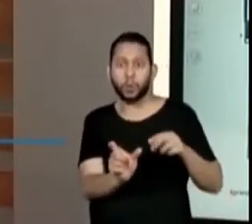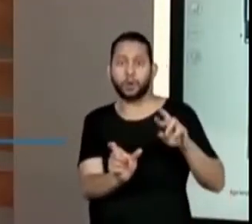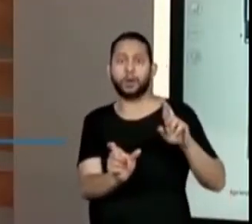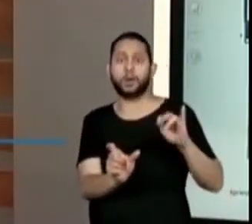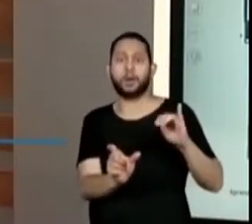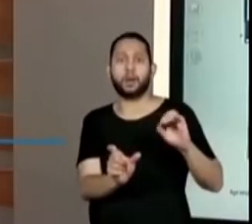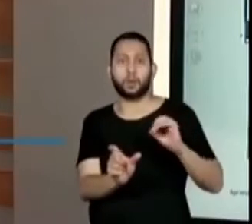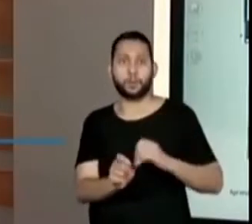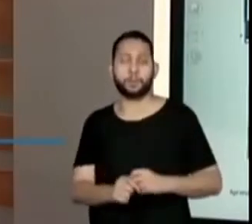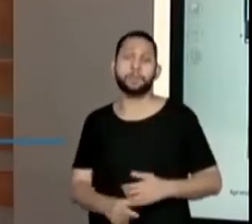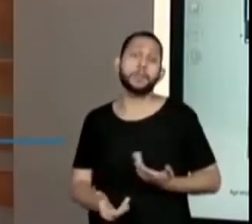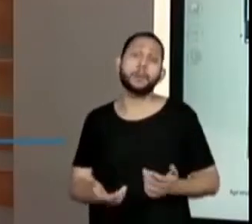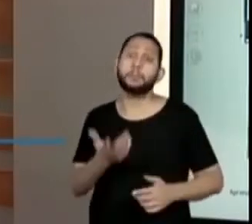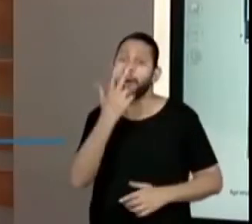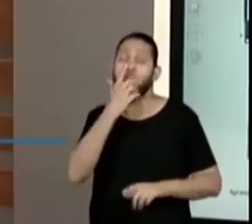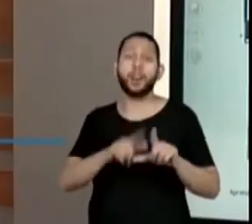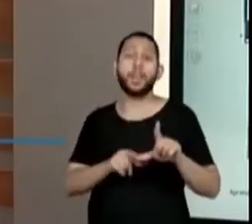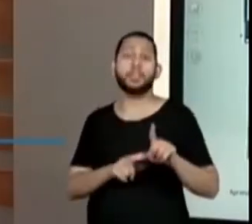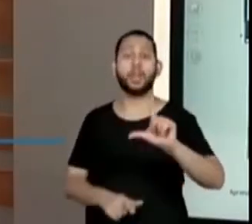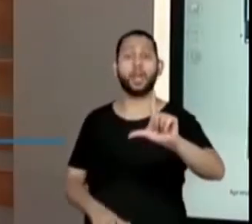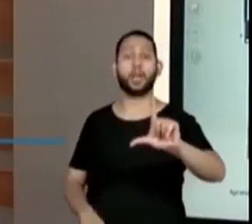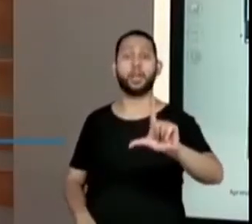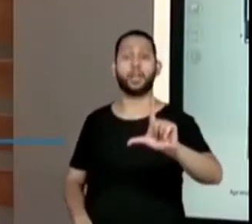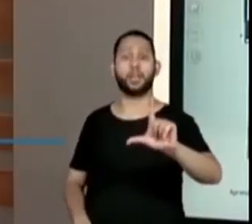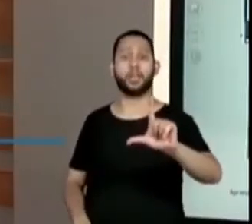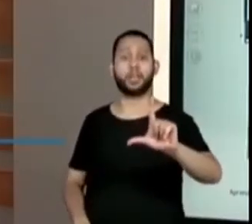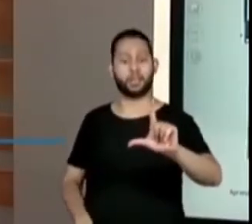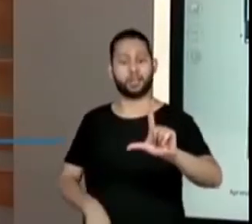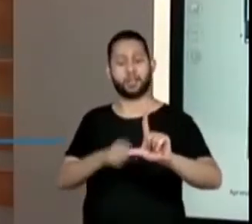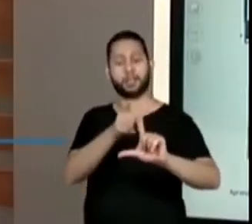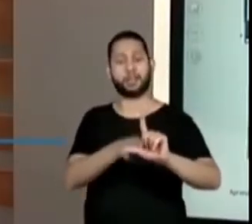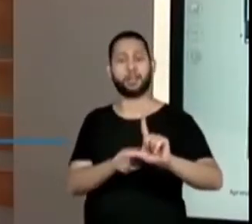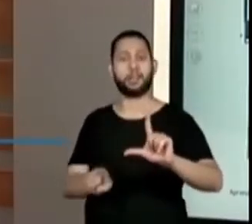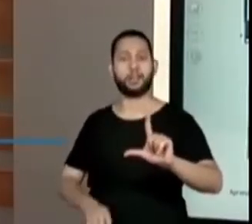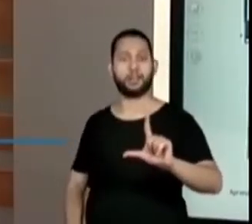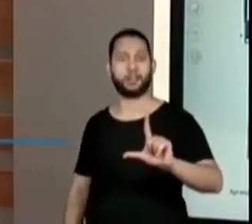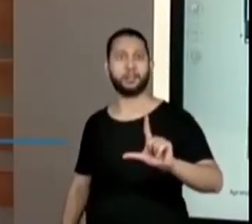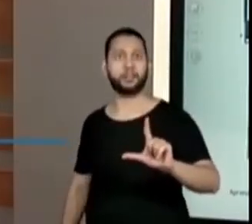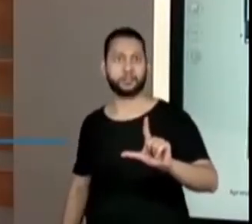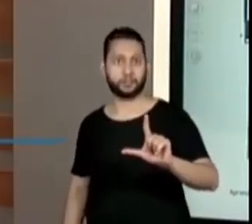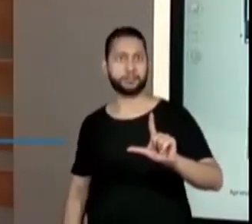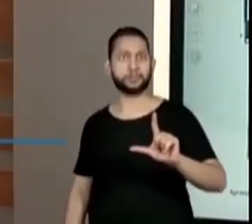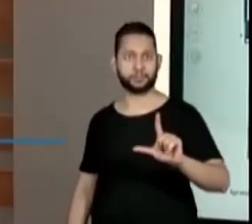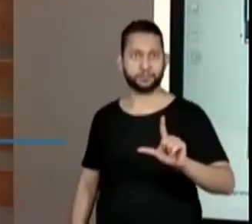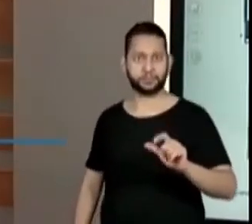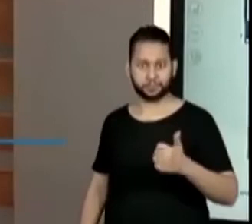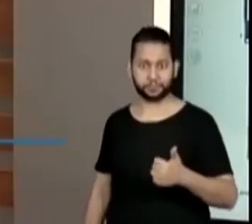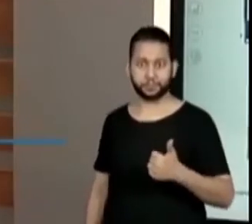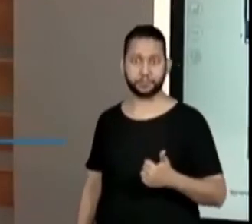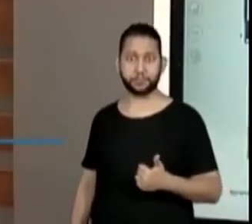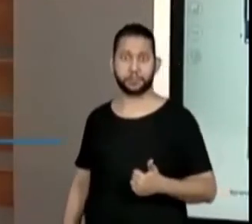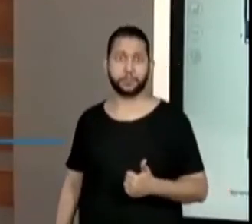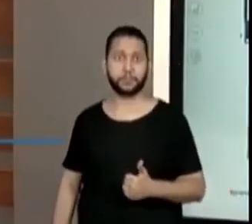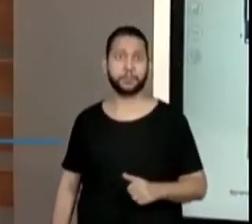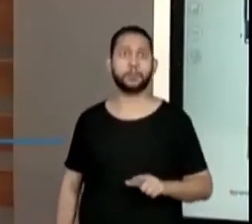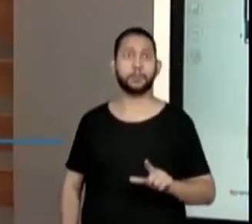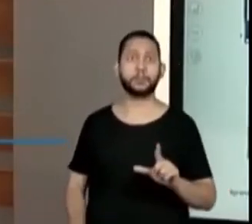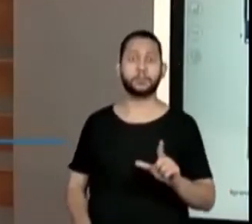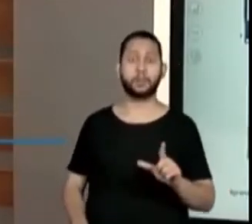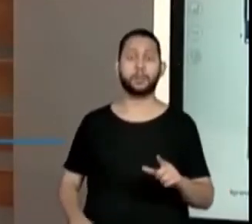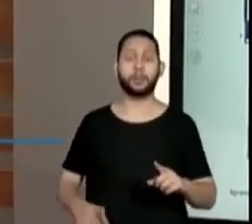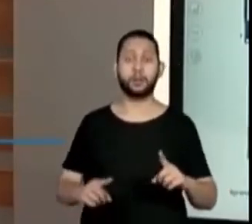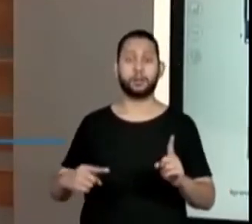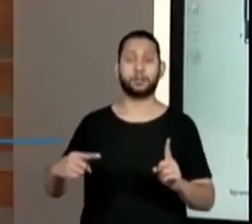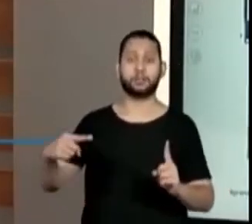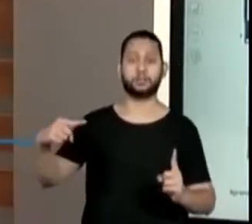parece a letra L. Perfeito. Explicação mais simples é sempre mais correta, né? Parece a letra L, turma. Duas linhas